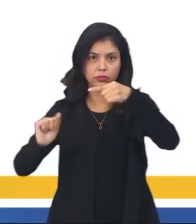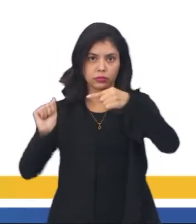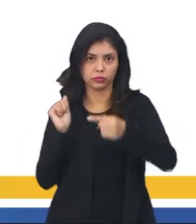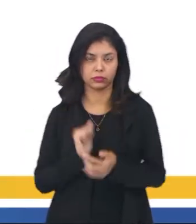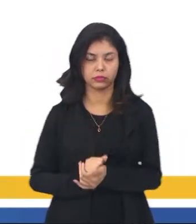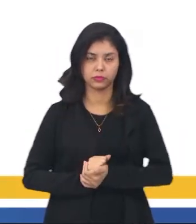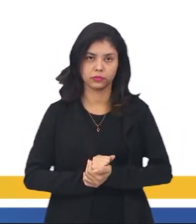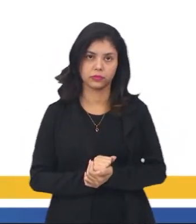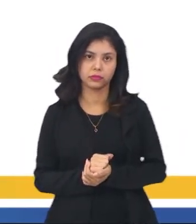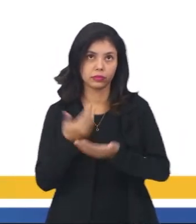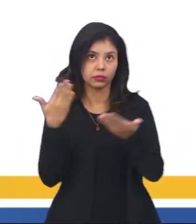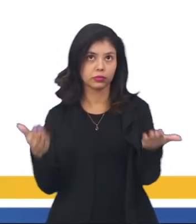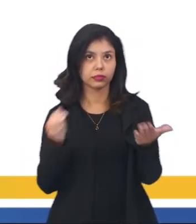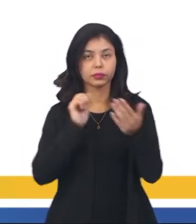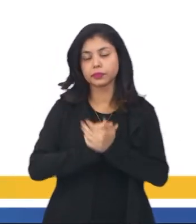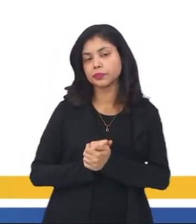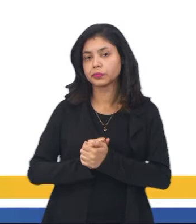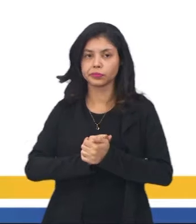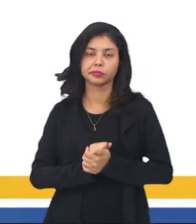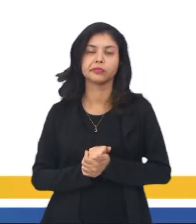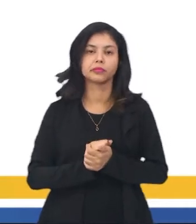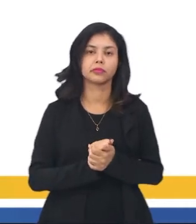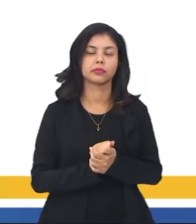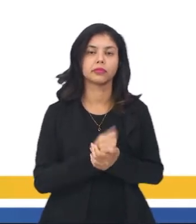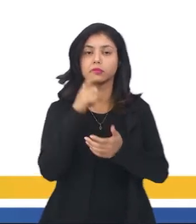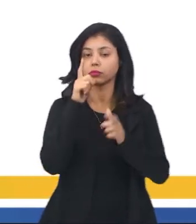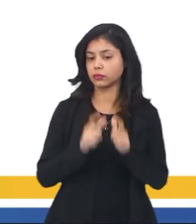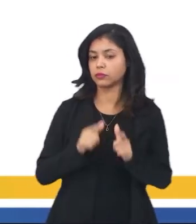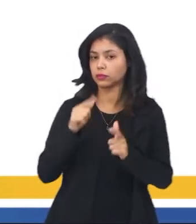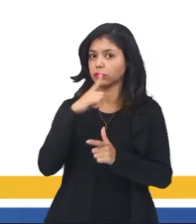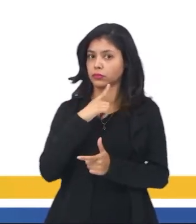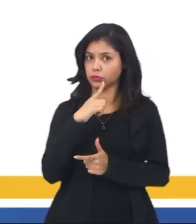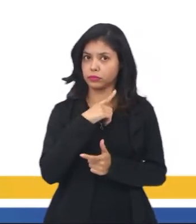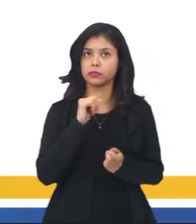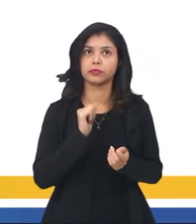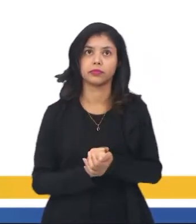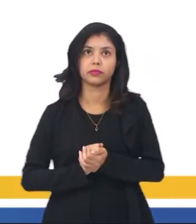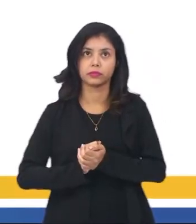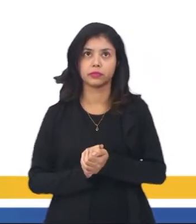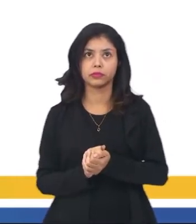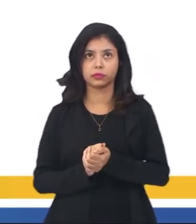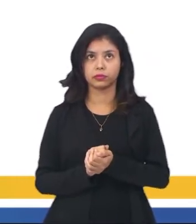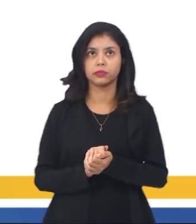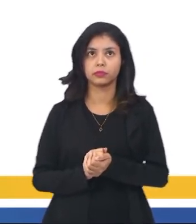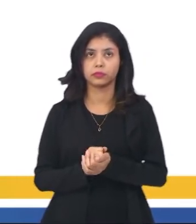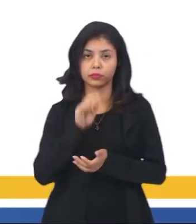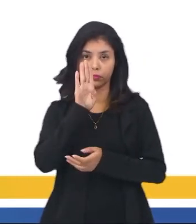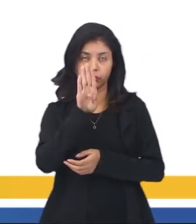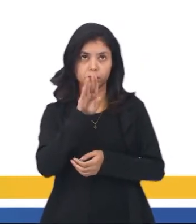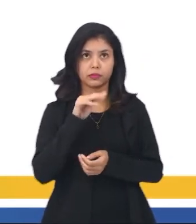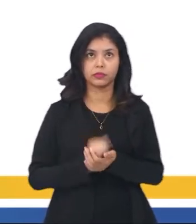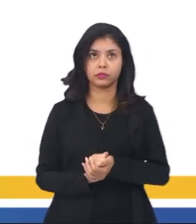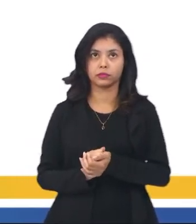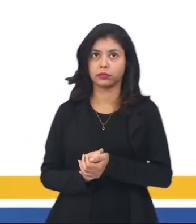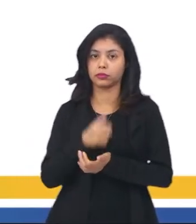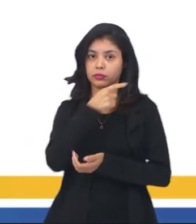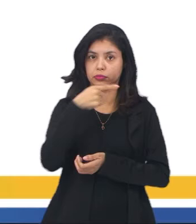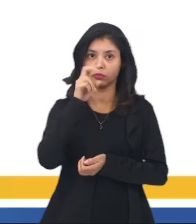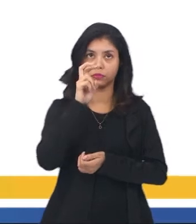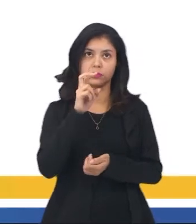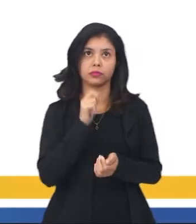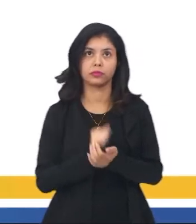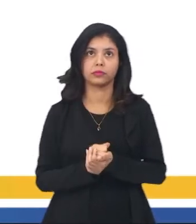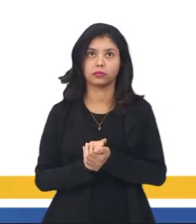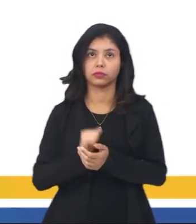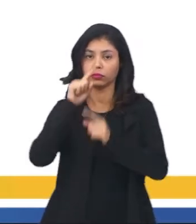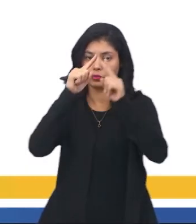2 vezes a. Ou seja, né? Aonde tinha aqui, pessoal, né? O b vai ficar menos 5,